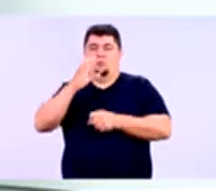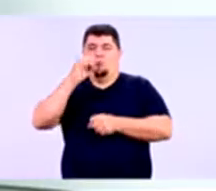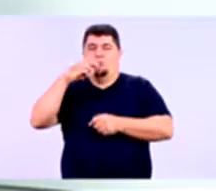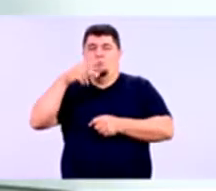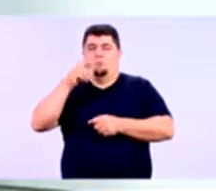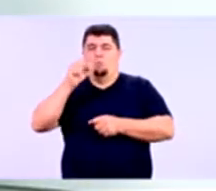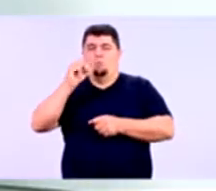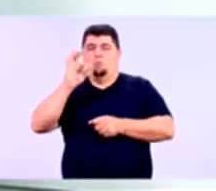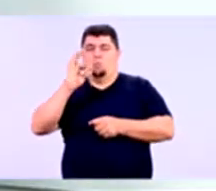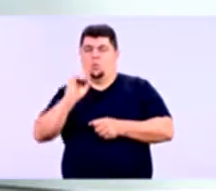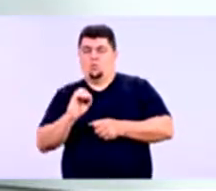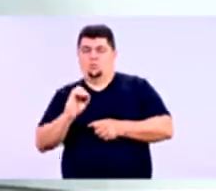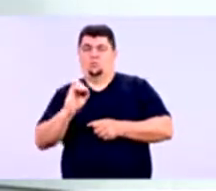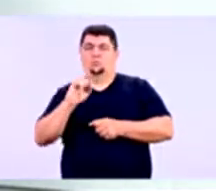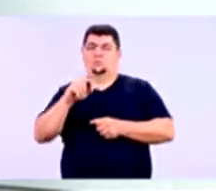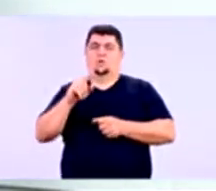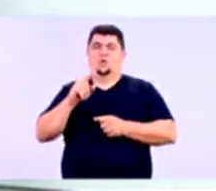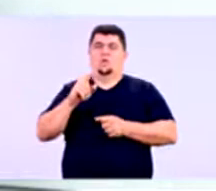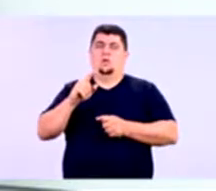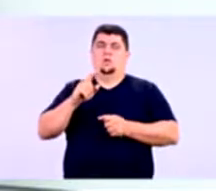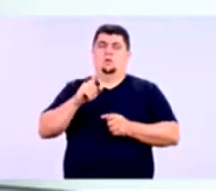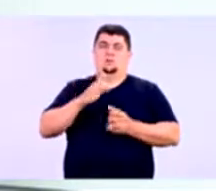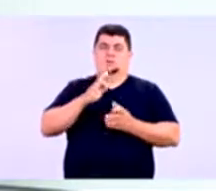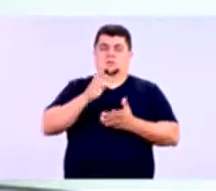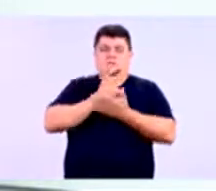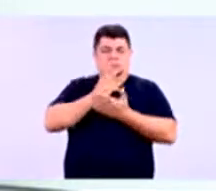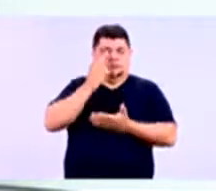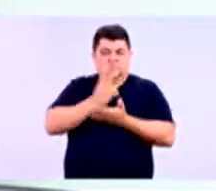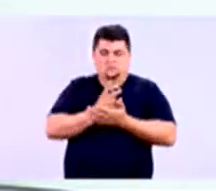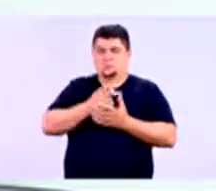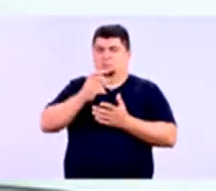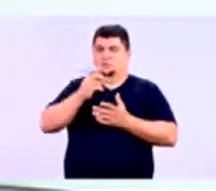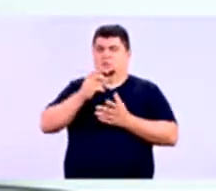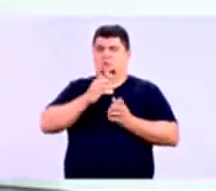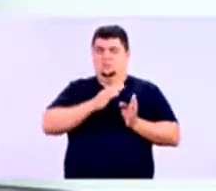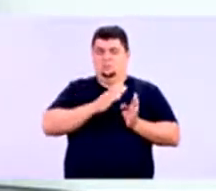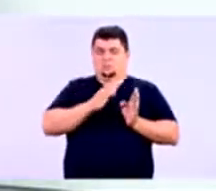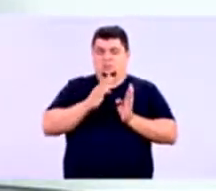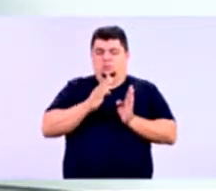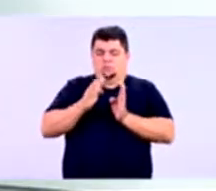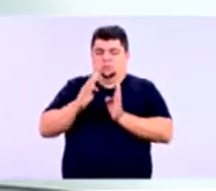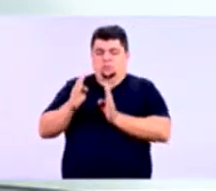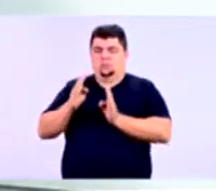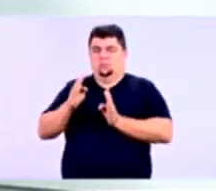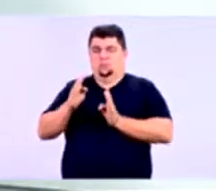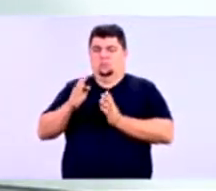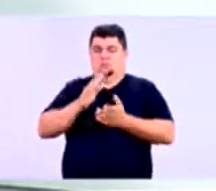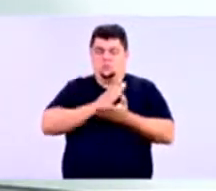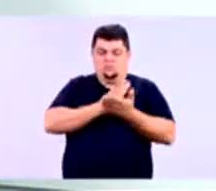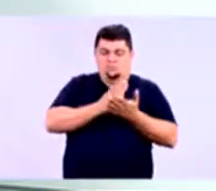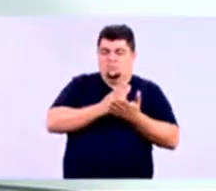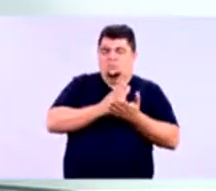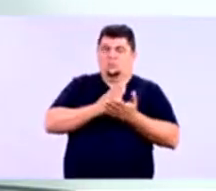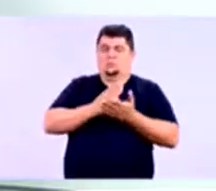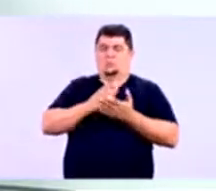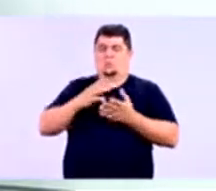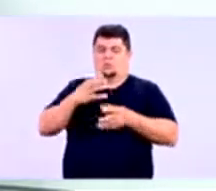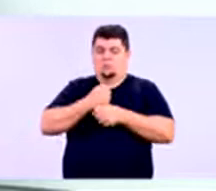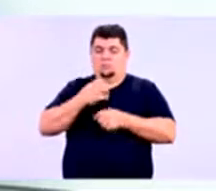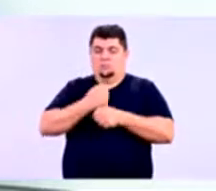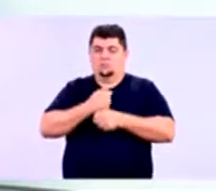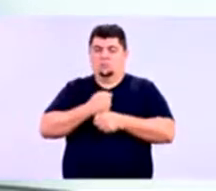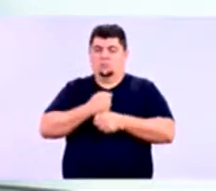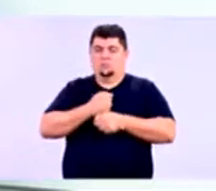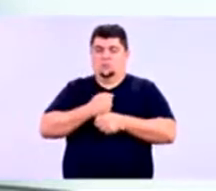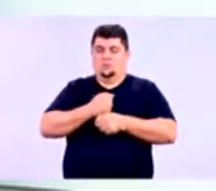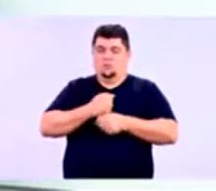de eu calcular o mesmo percentual para cada período em cima do capital, eu vou calcular sempre em cima do